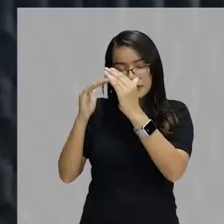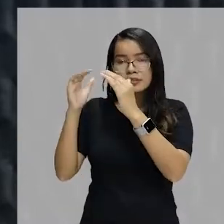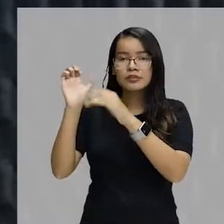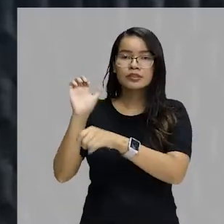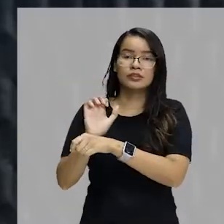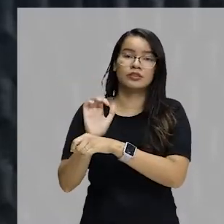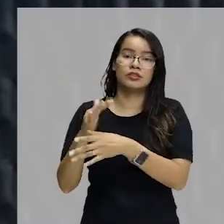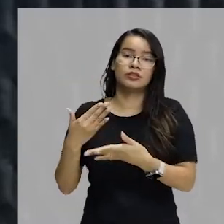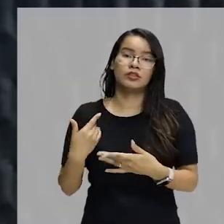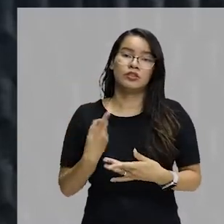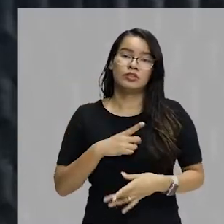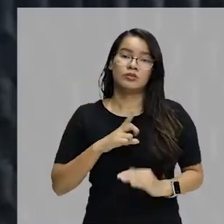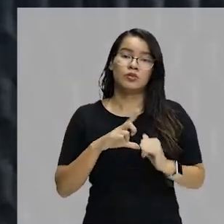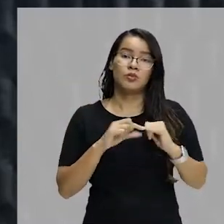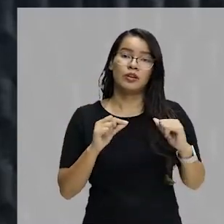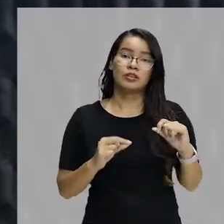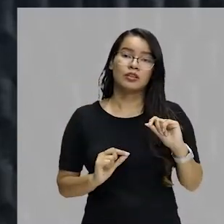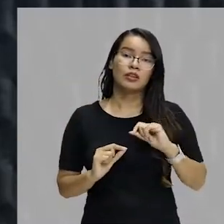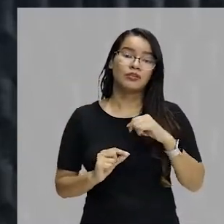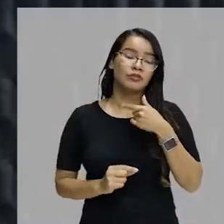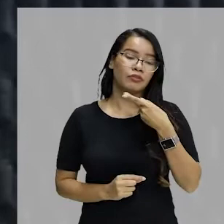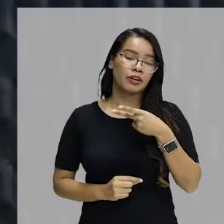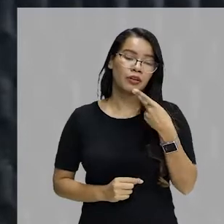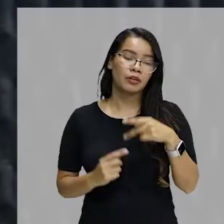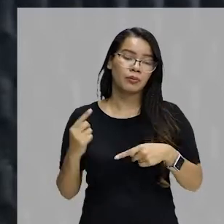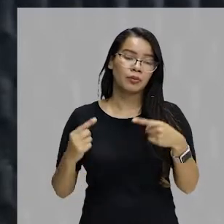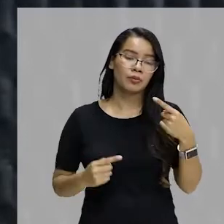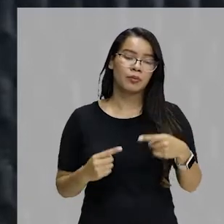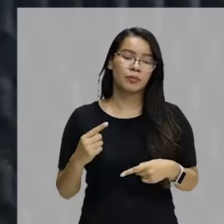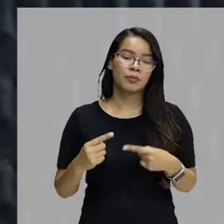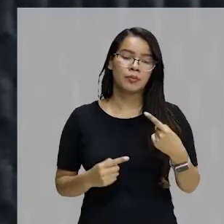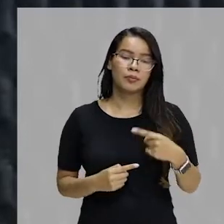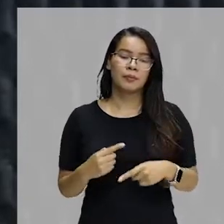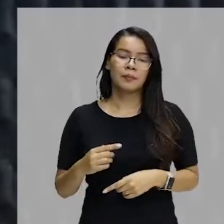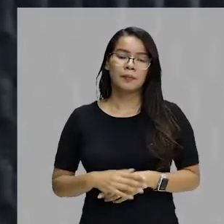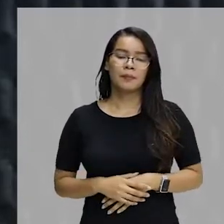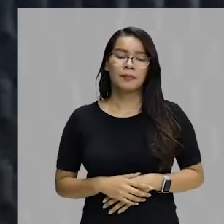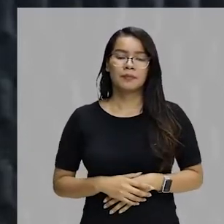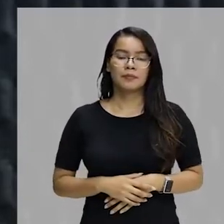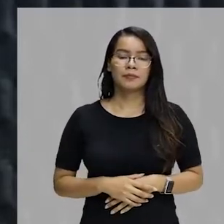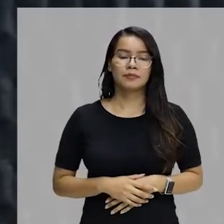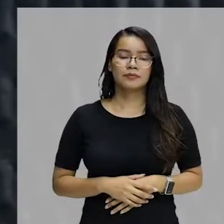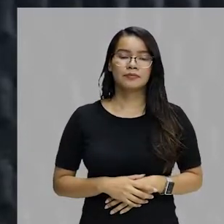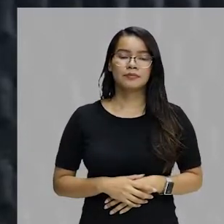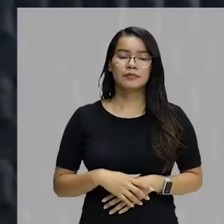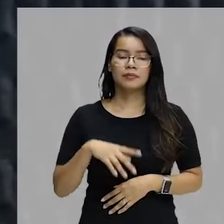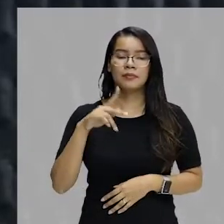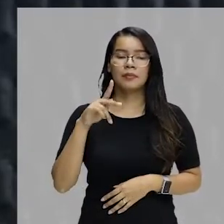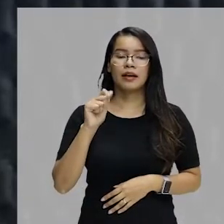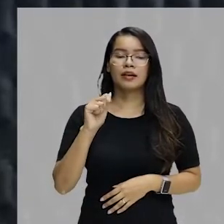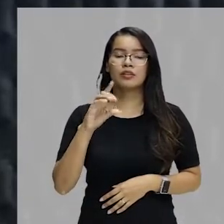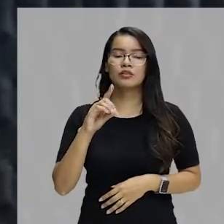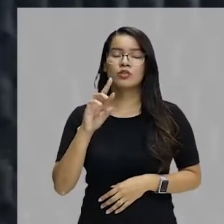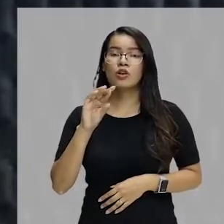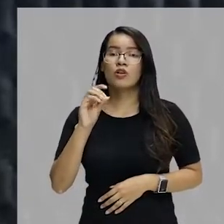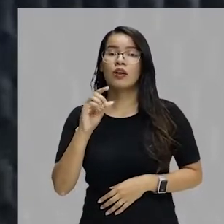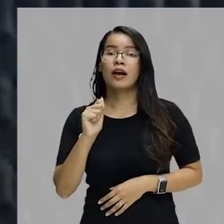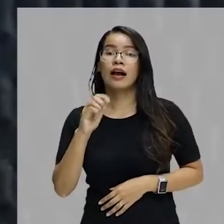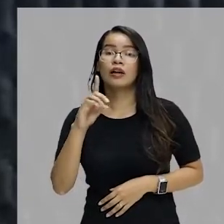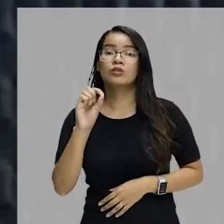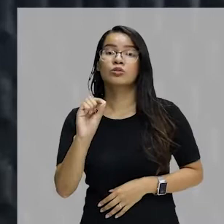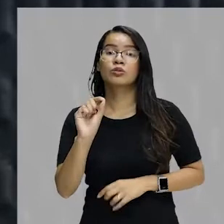temos o artigo que fala da política do padroado. A Igreja submissa ao Estado. Uma Constituição que